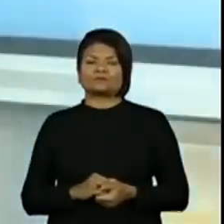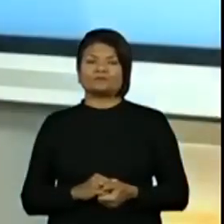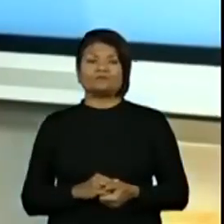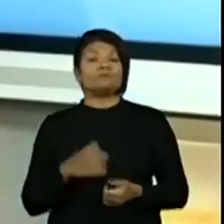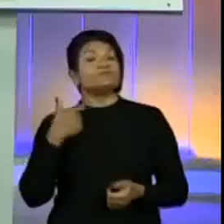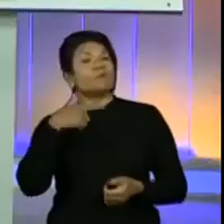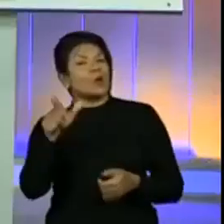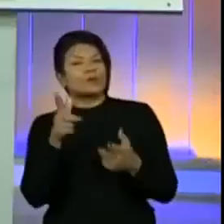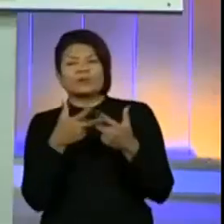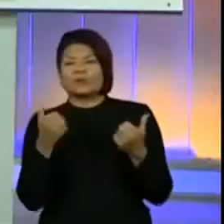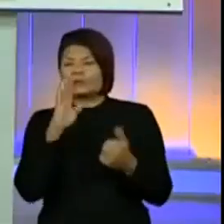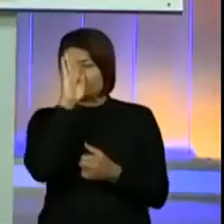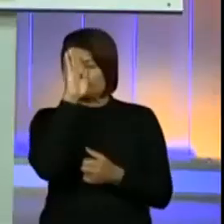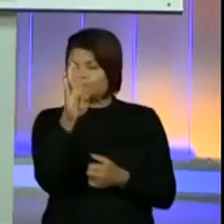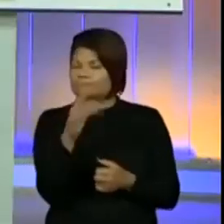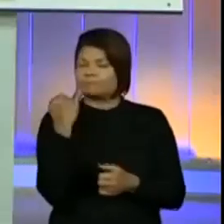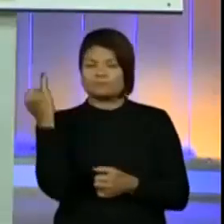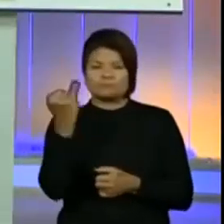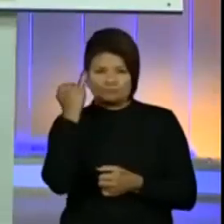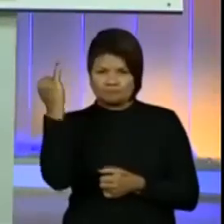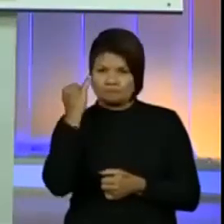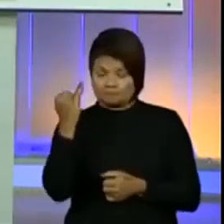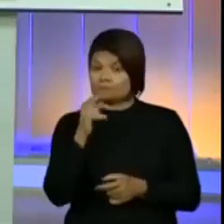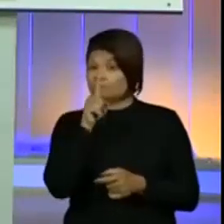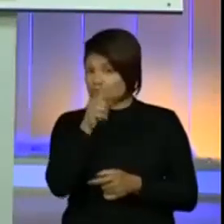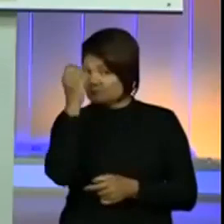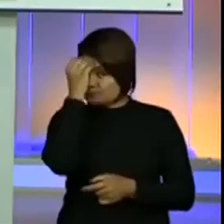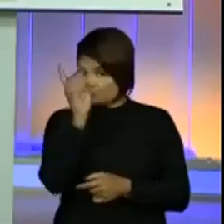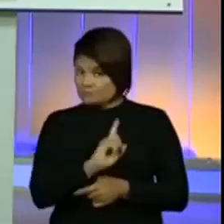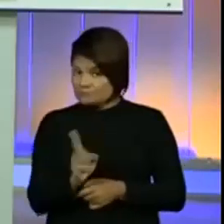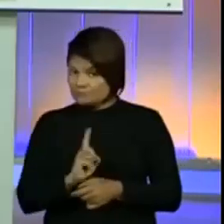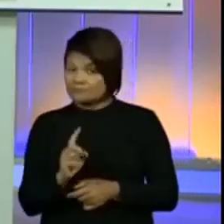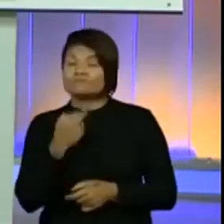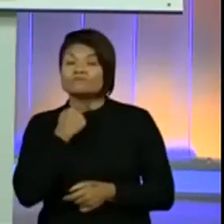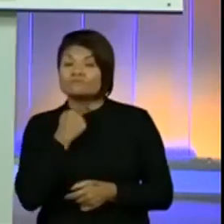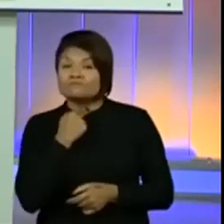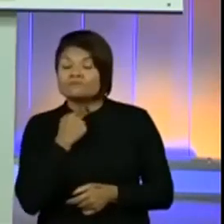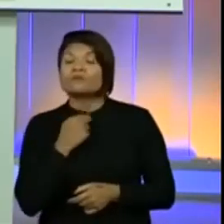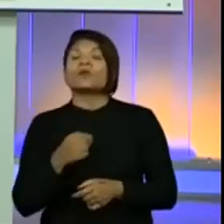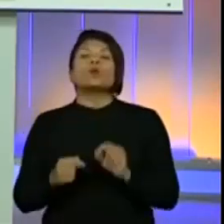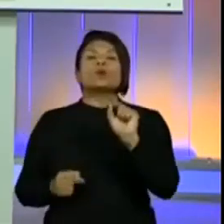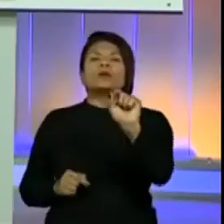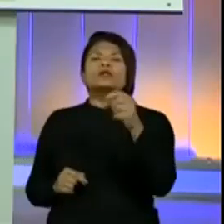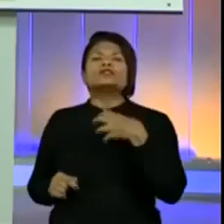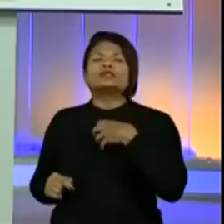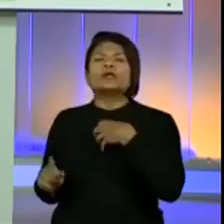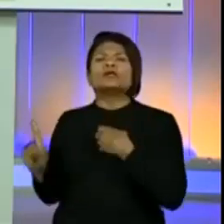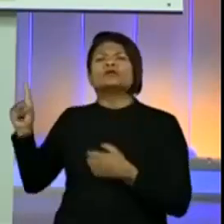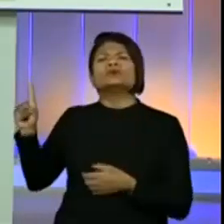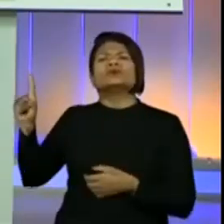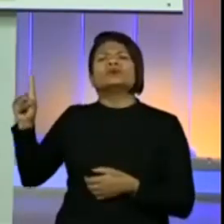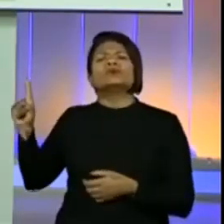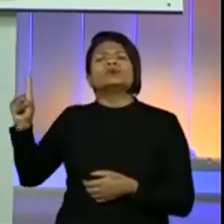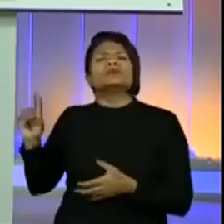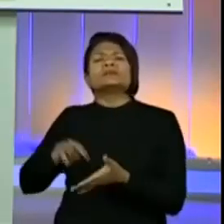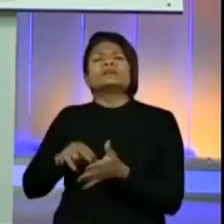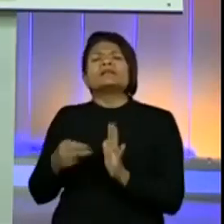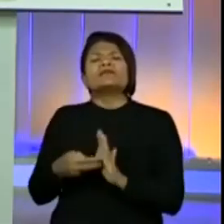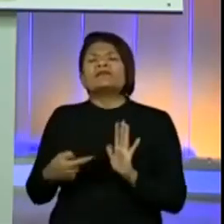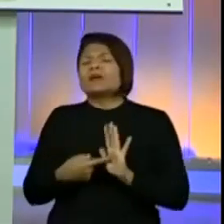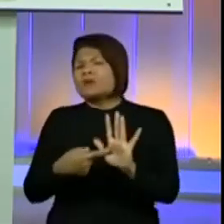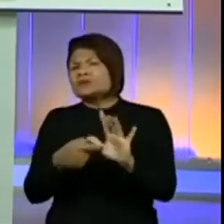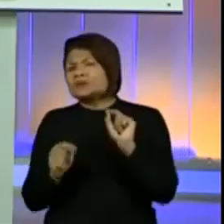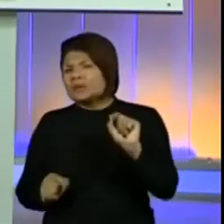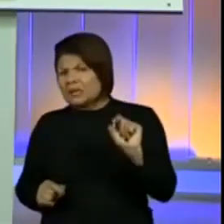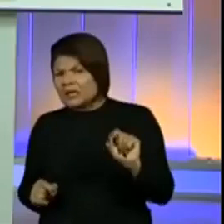Outra coisa importantíssima para lembrarmos é a maneira, né? O que isso significa? O que isso indica?